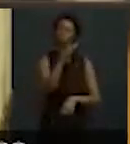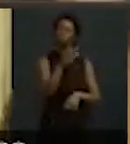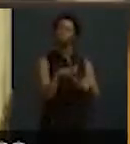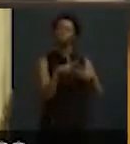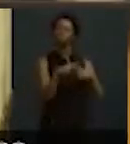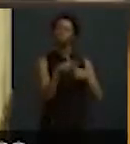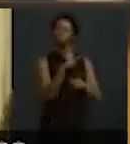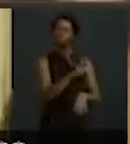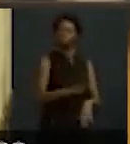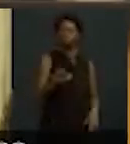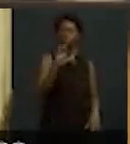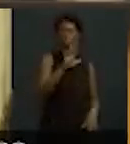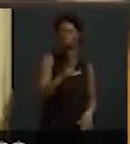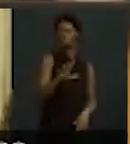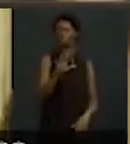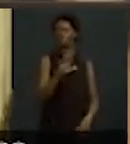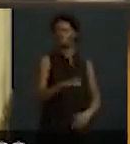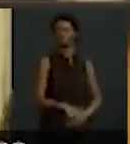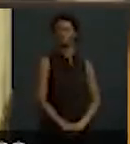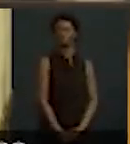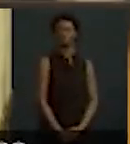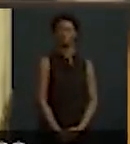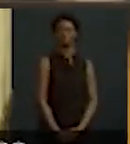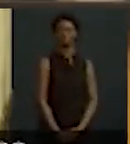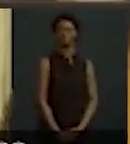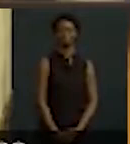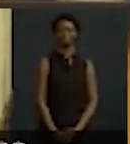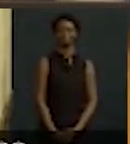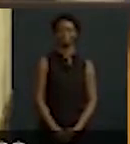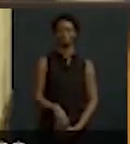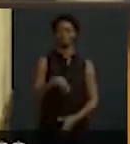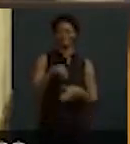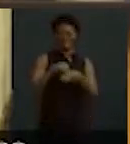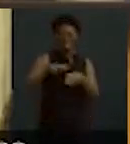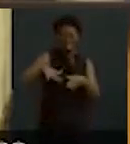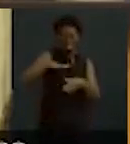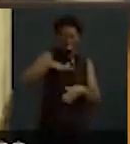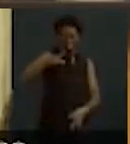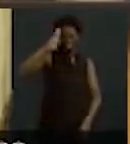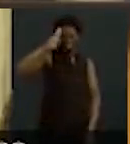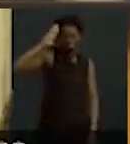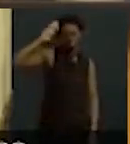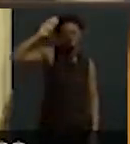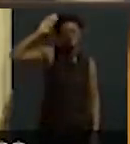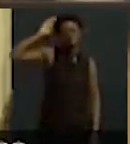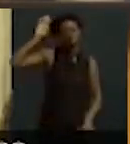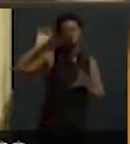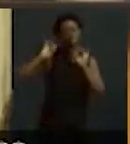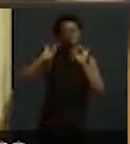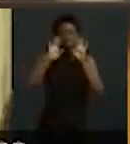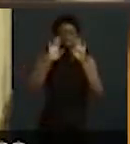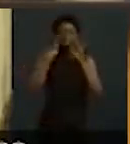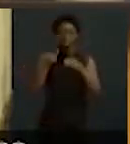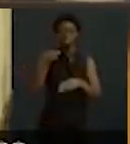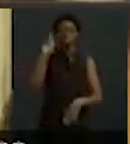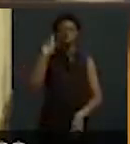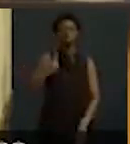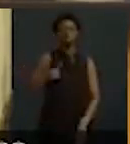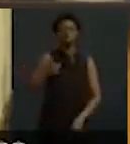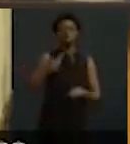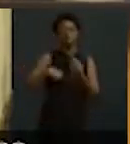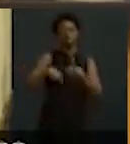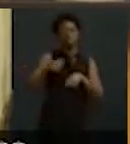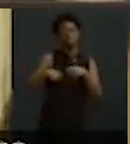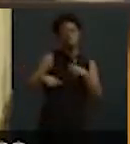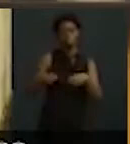corregedor-geral da Corte. Na esfera acadêmica, é especialista em direito administrativo